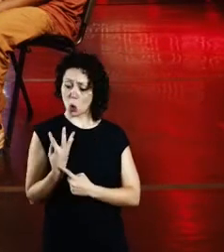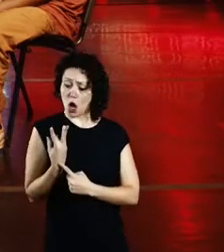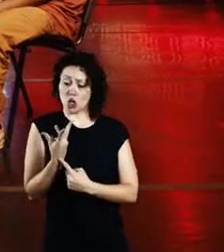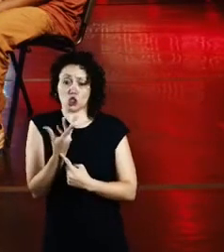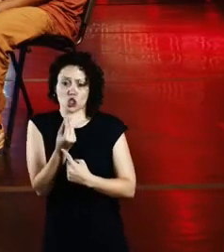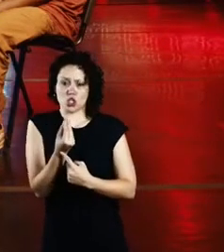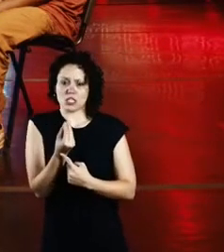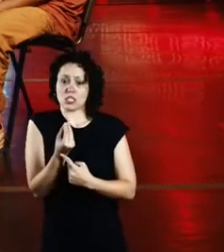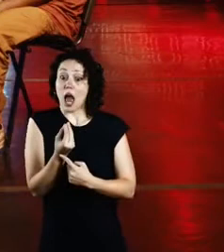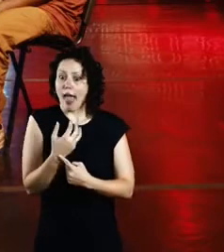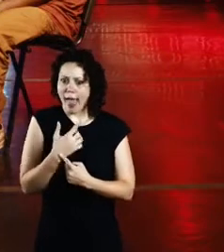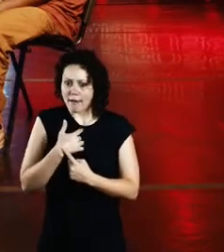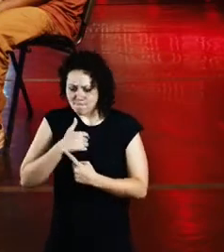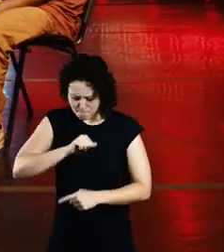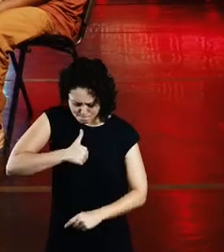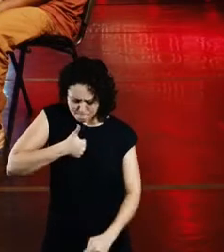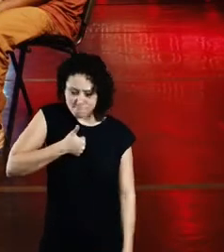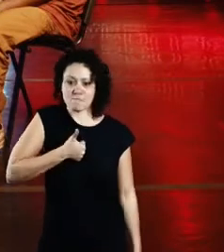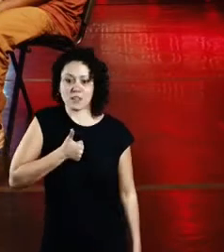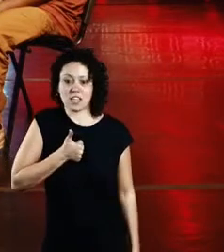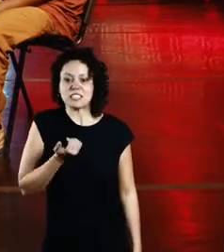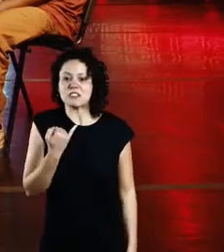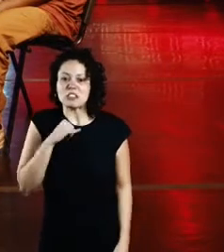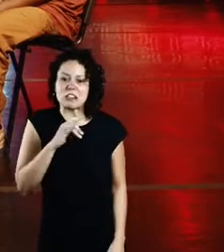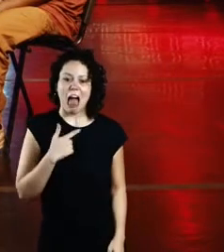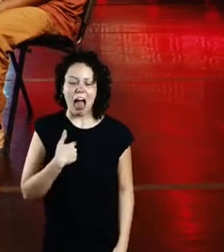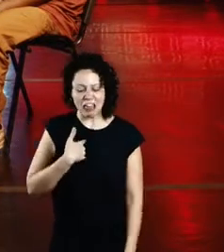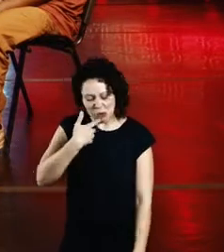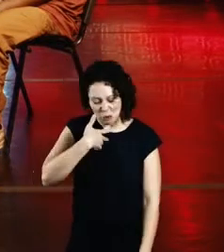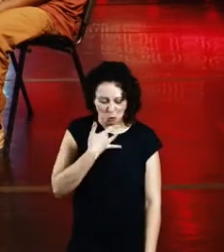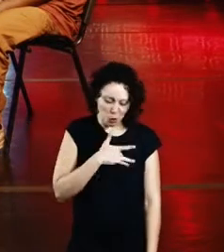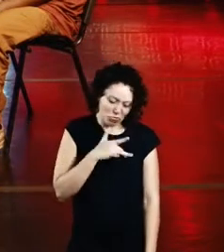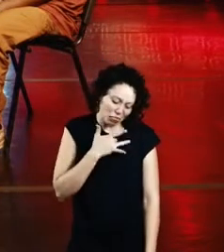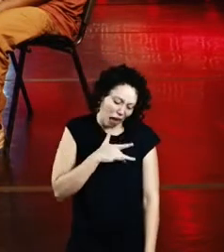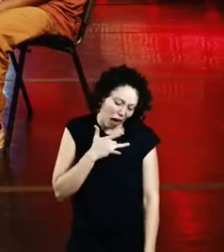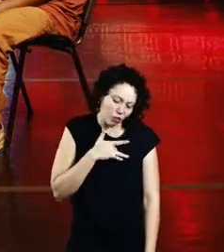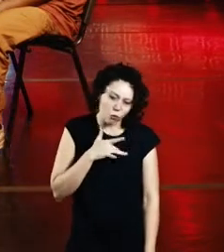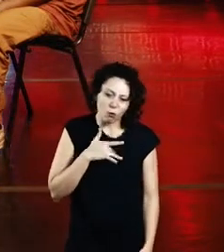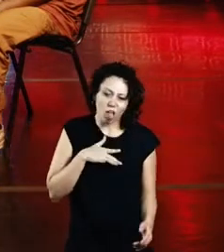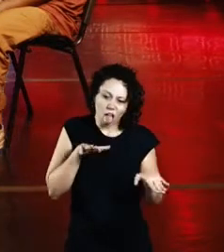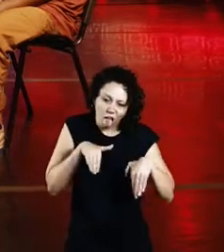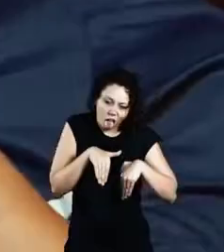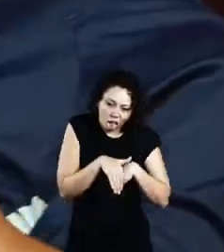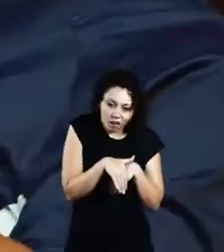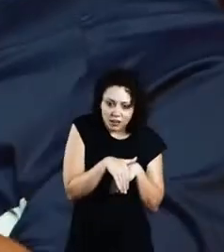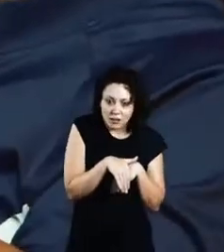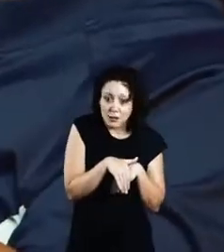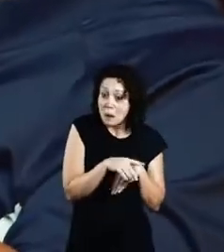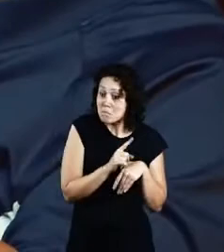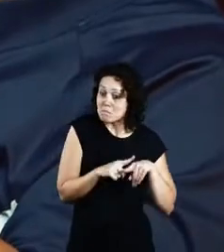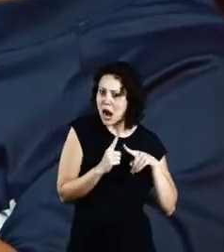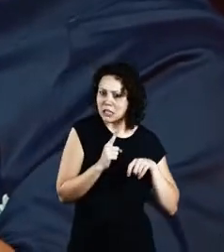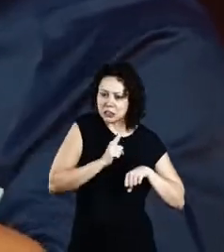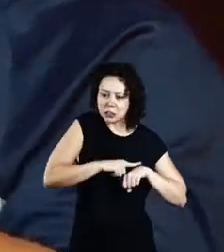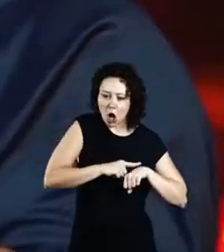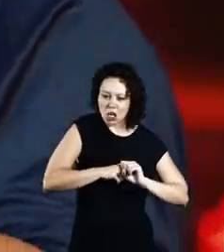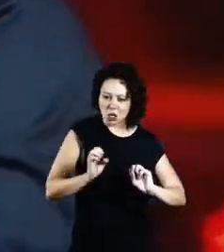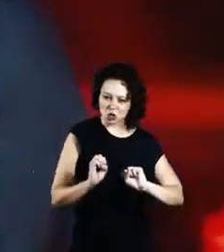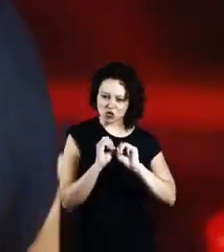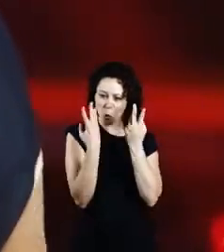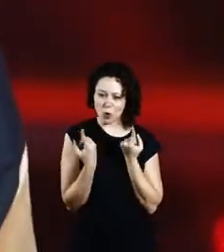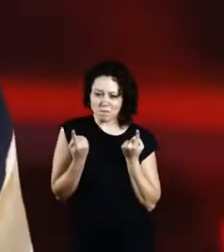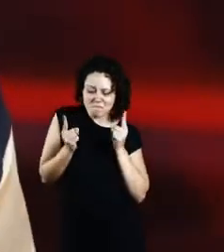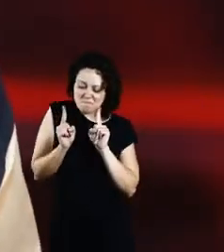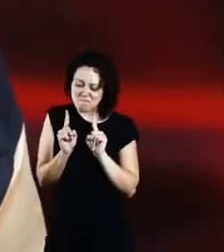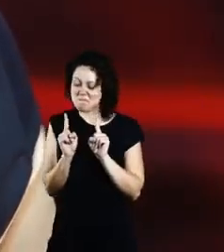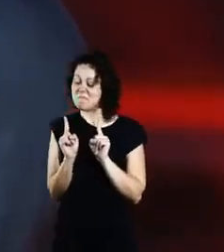você é o pá, você é o pica das galáxias, então você é o pica das galáxias. Então, na hora que eu entrava no clube da cidade, eu virava o Gramaceduda. Agora você está